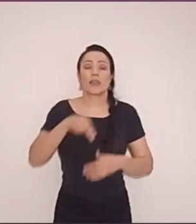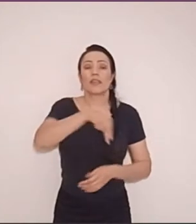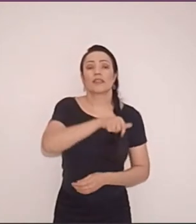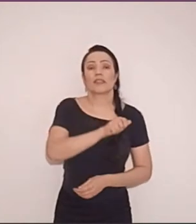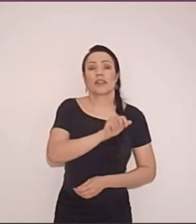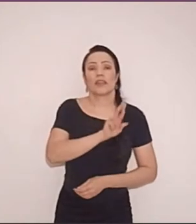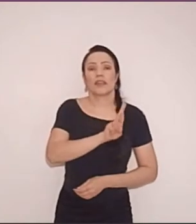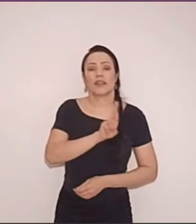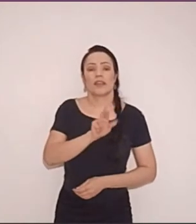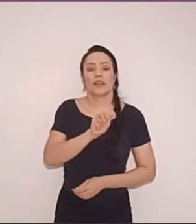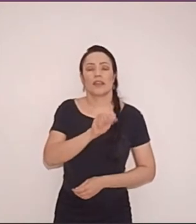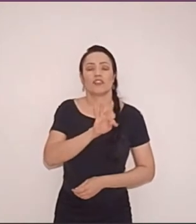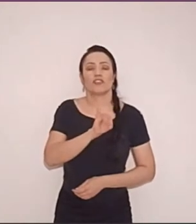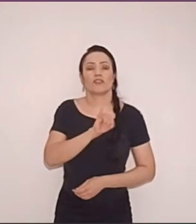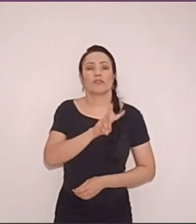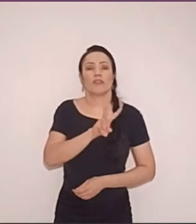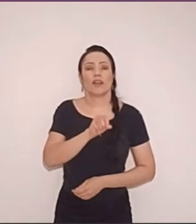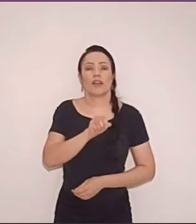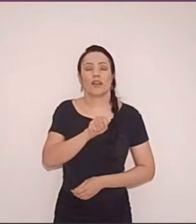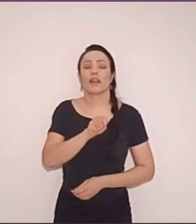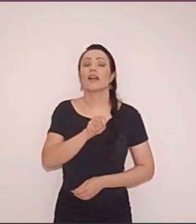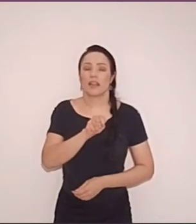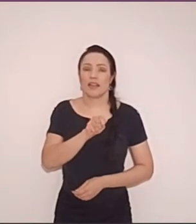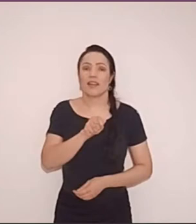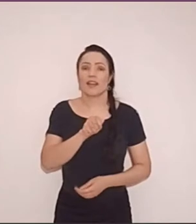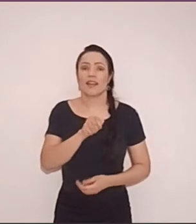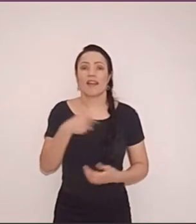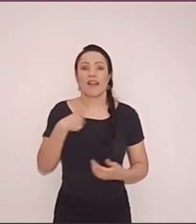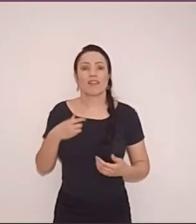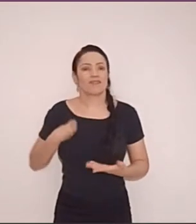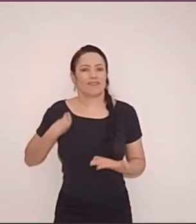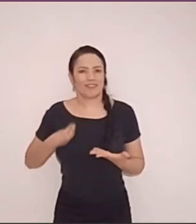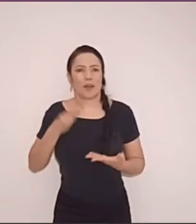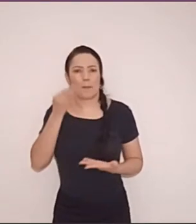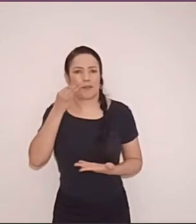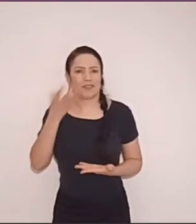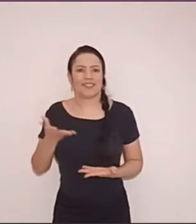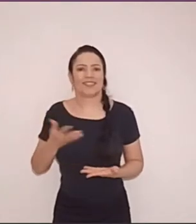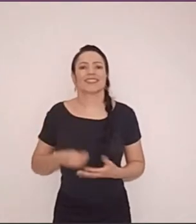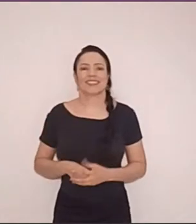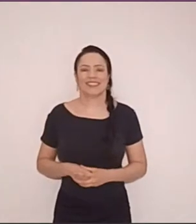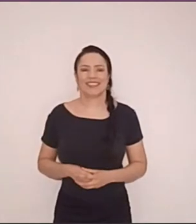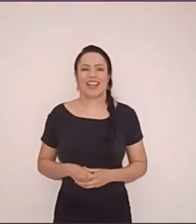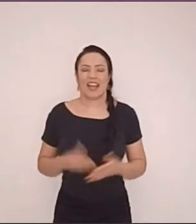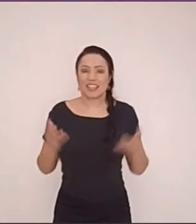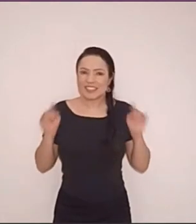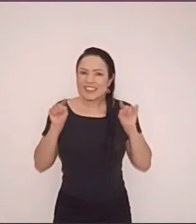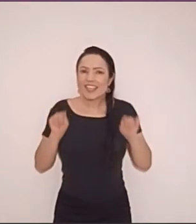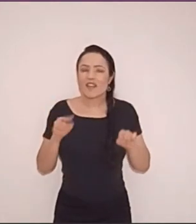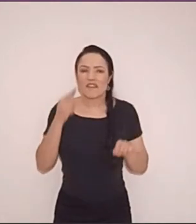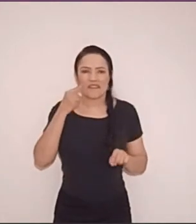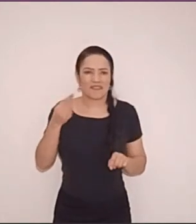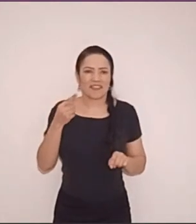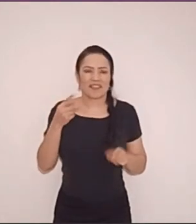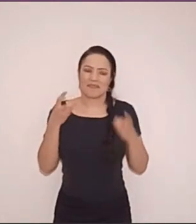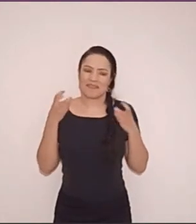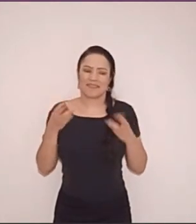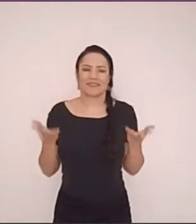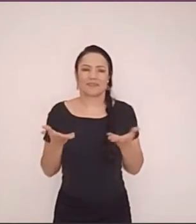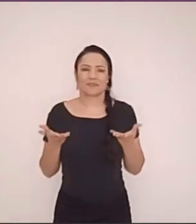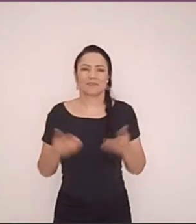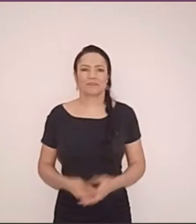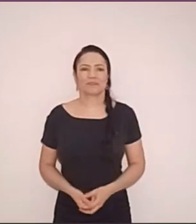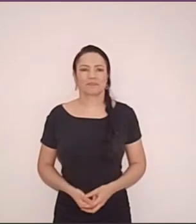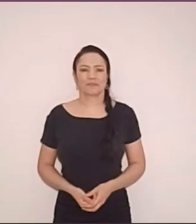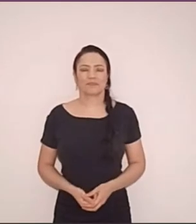discurso na fronteira e o discurso em cada narrativa do limite Jacinta fazendo esse momento